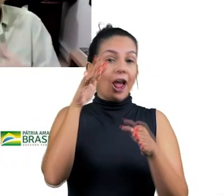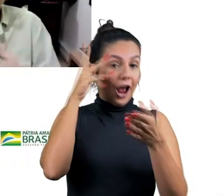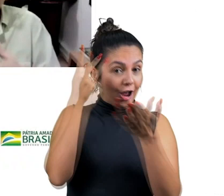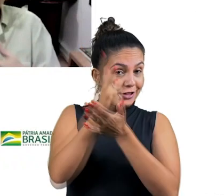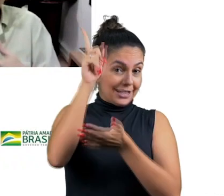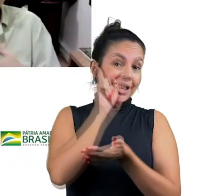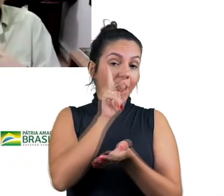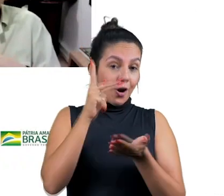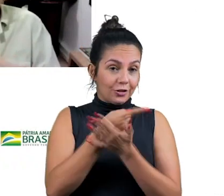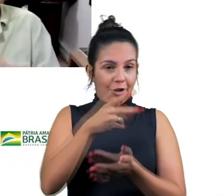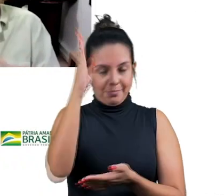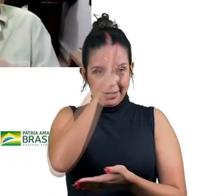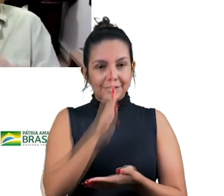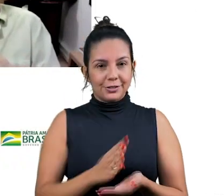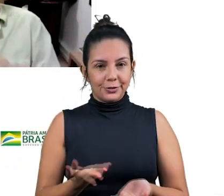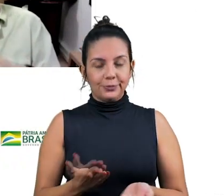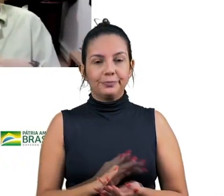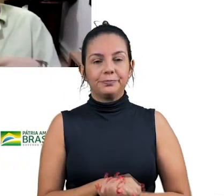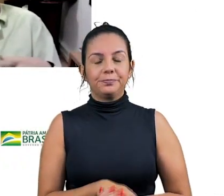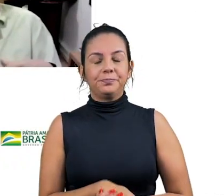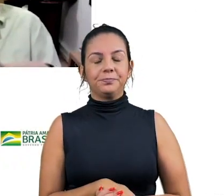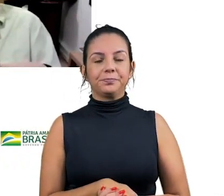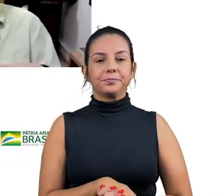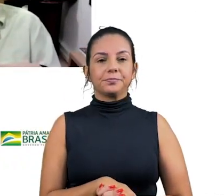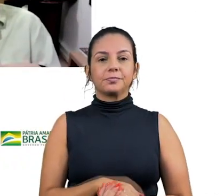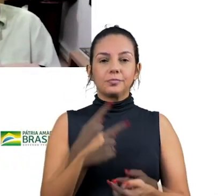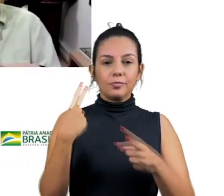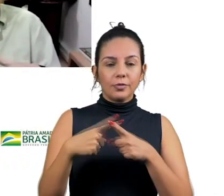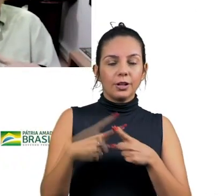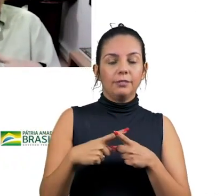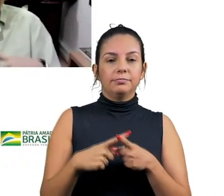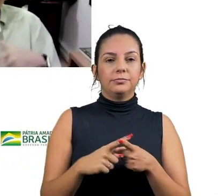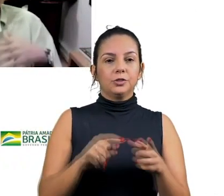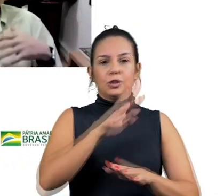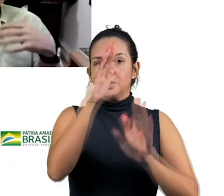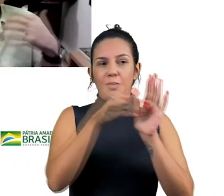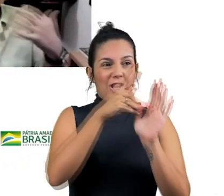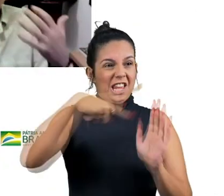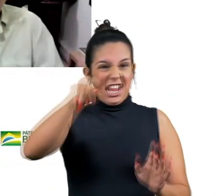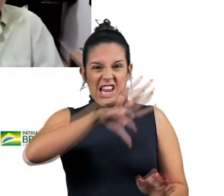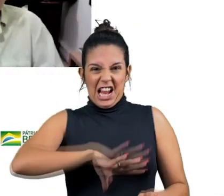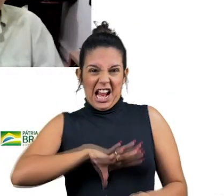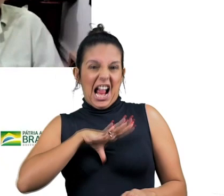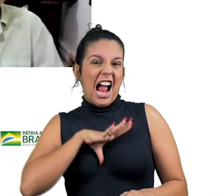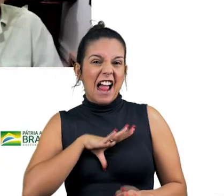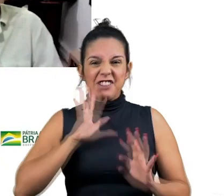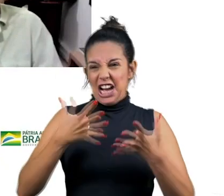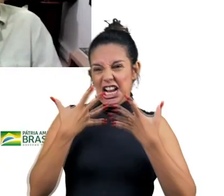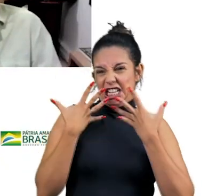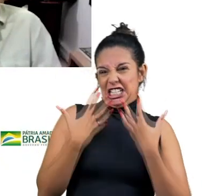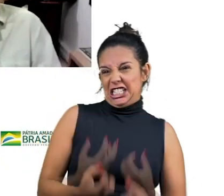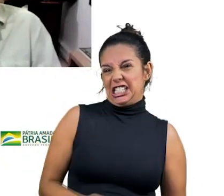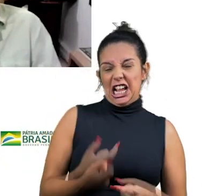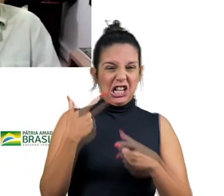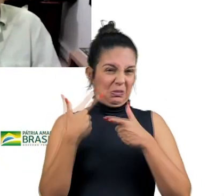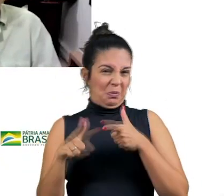foi o que aconteceu aqui no Brasil, né? Porque está todo mundo com raiva, estava todo mundo com problema, estava todo